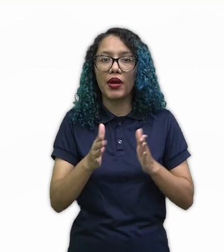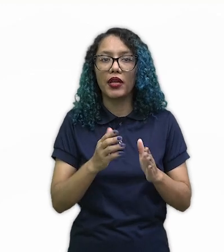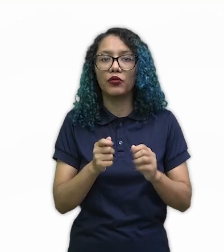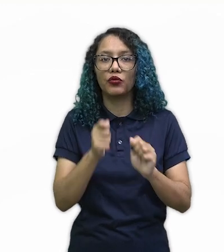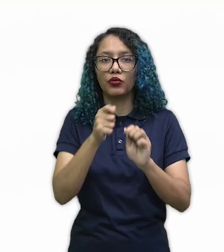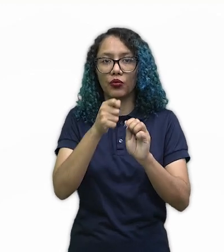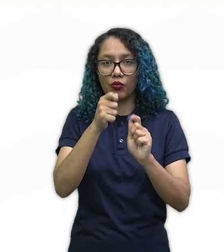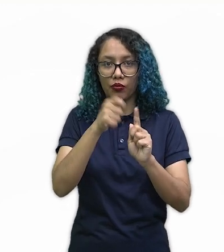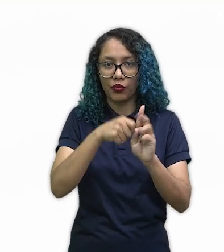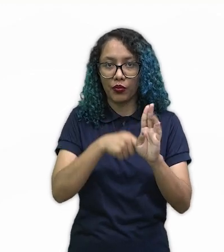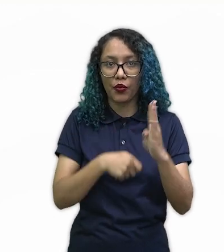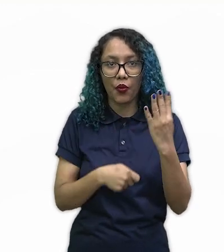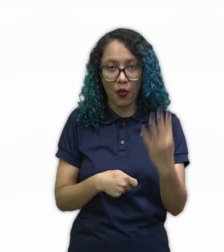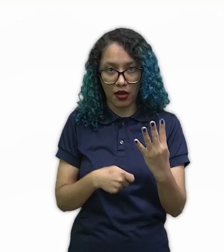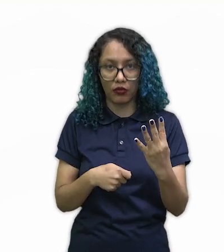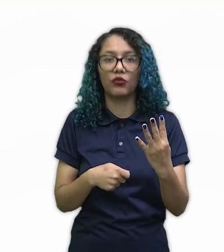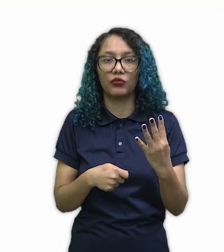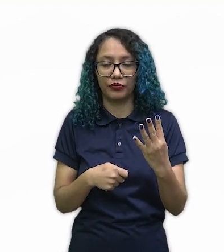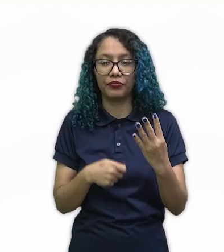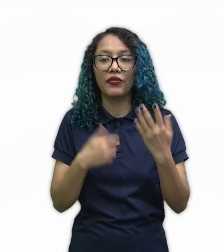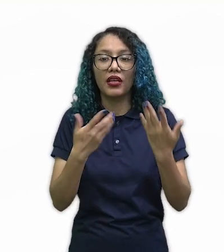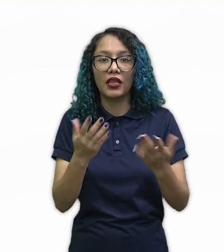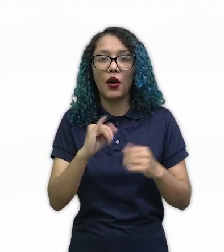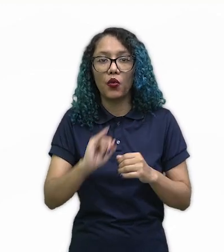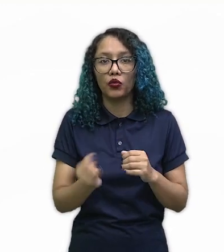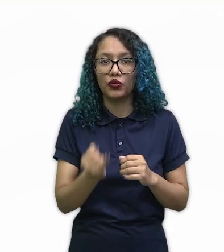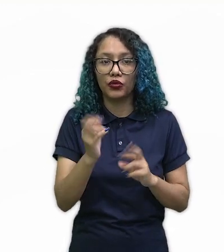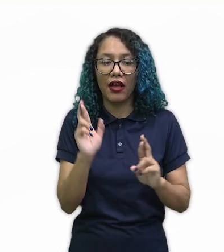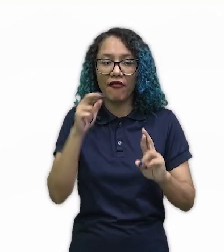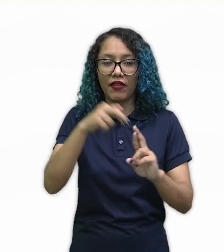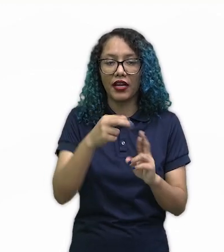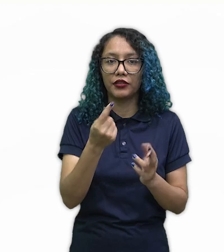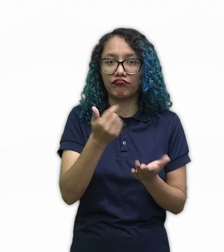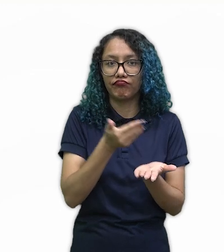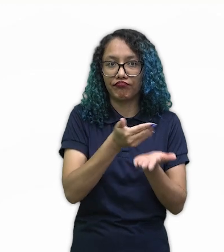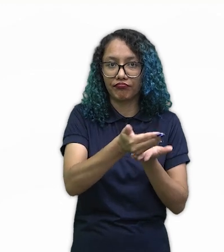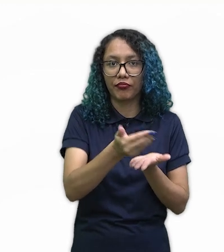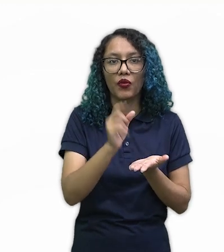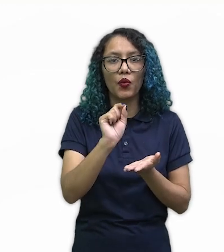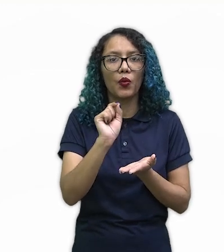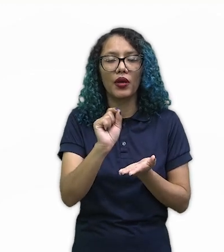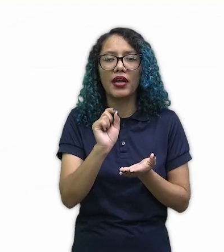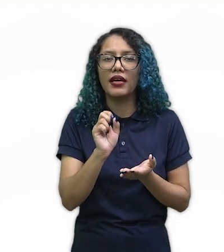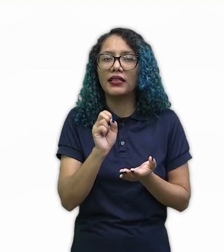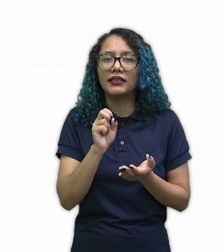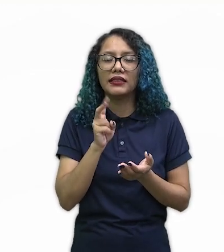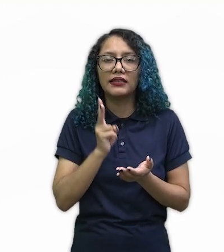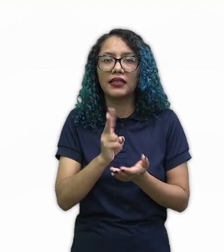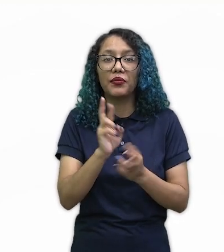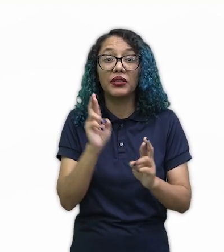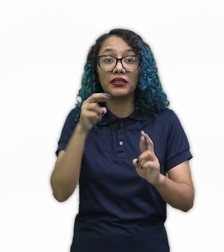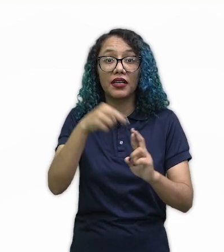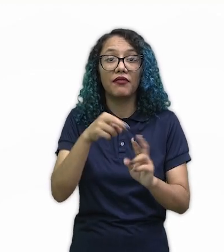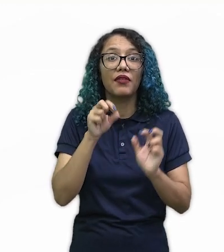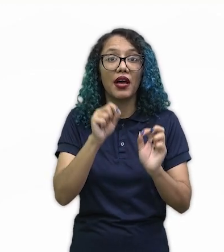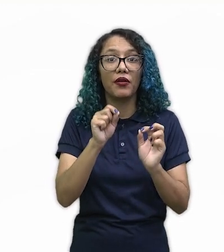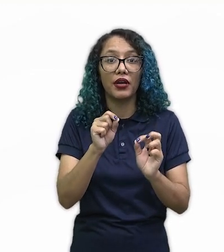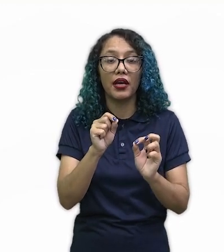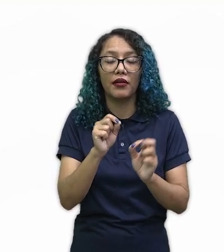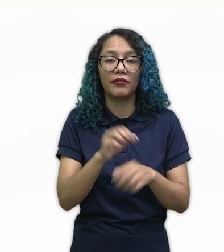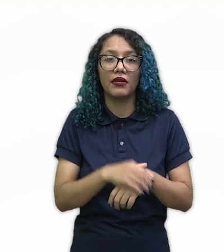em relação a esse capital, pessoal, ele sempre vai ser cobrado em relação ao